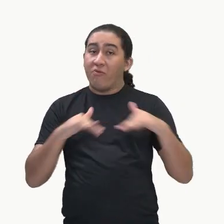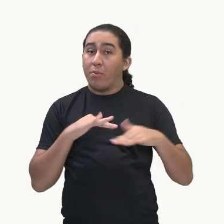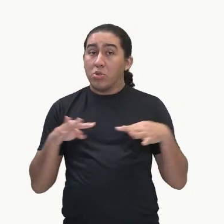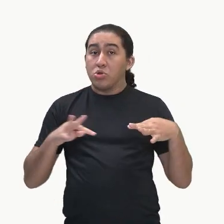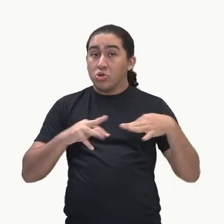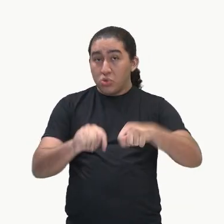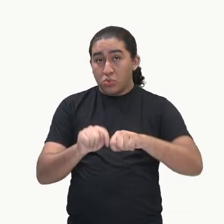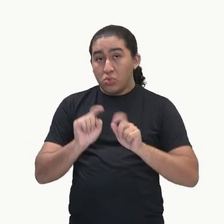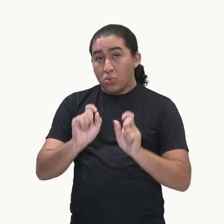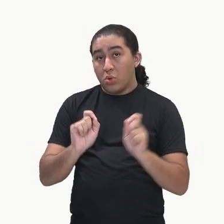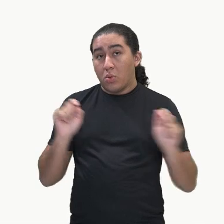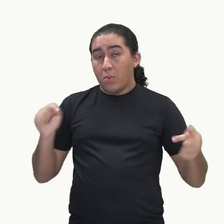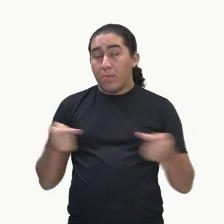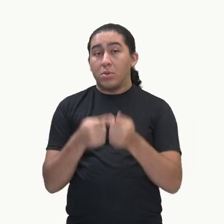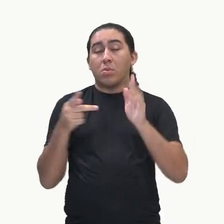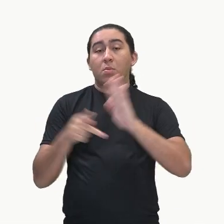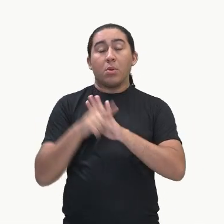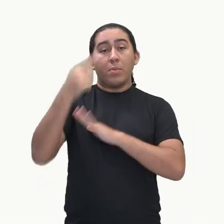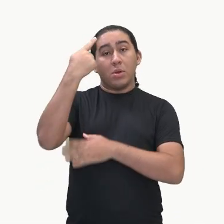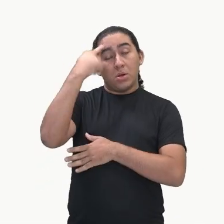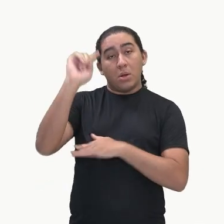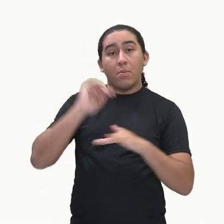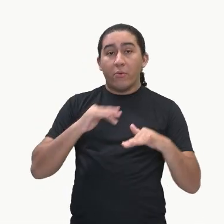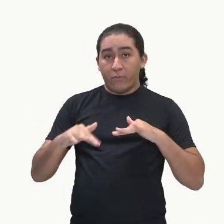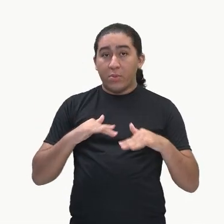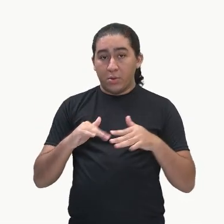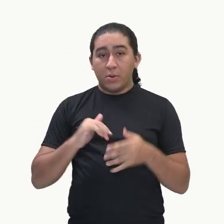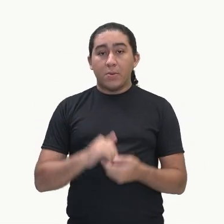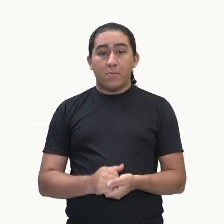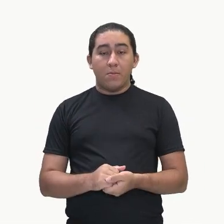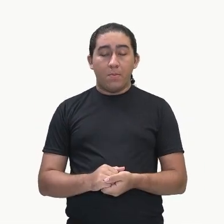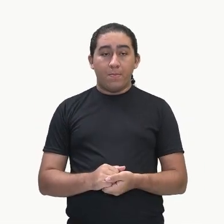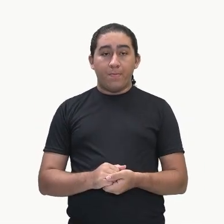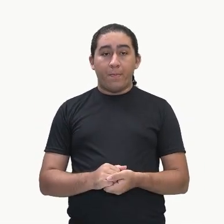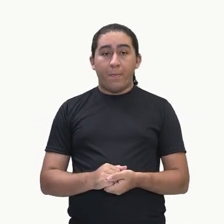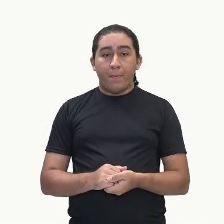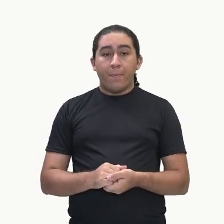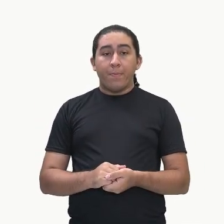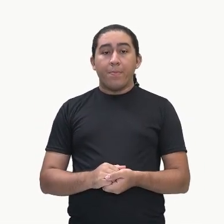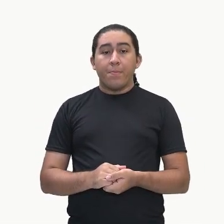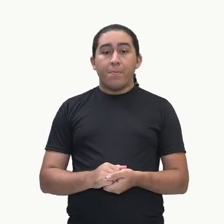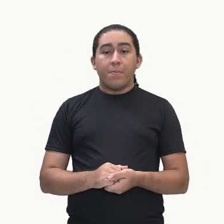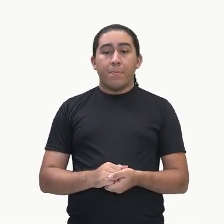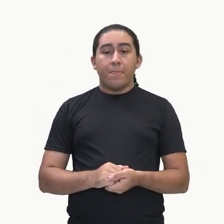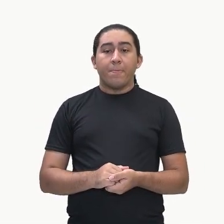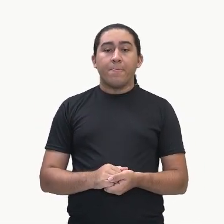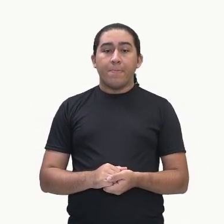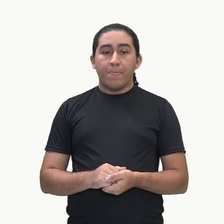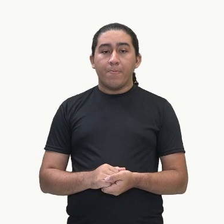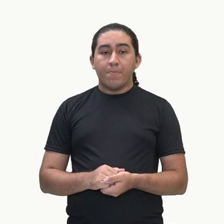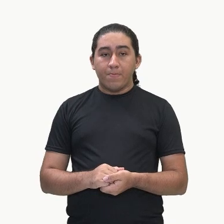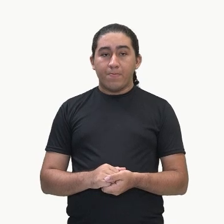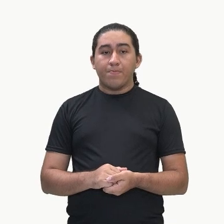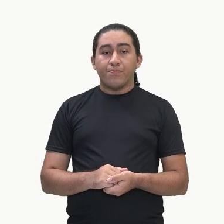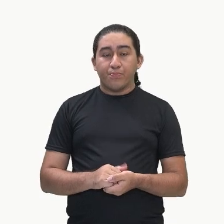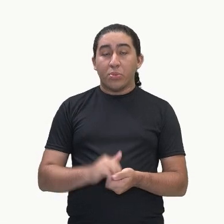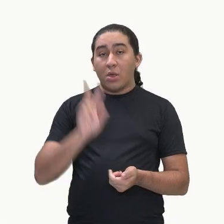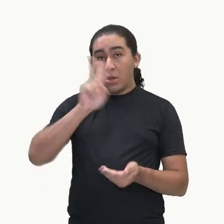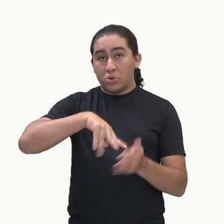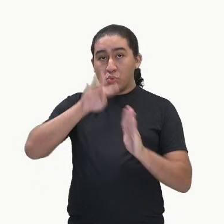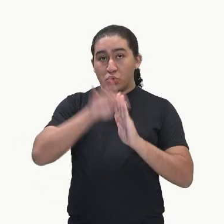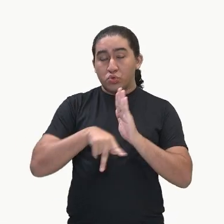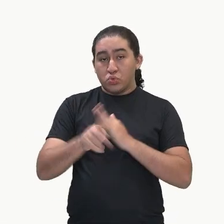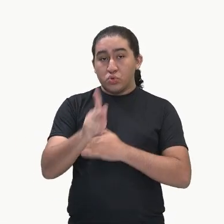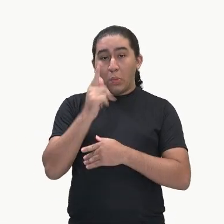tudo isso dessa ideia de movimento. E não teme o corte de novas